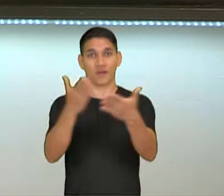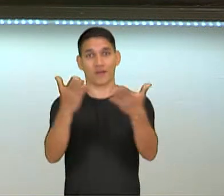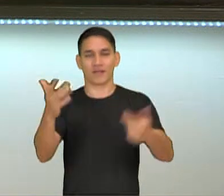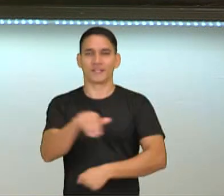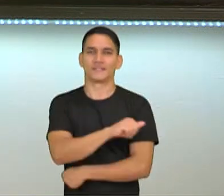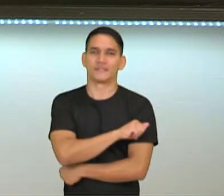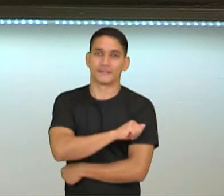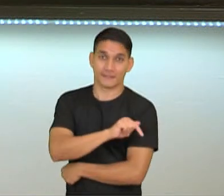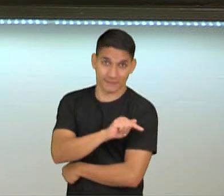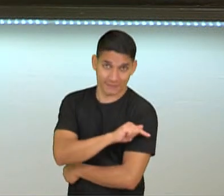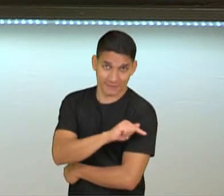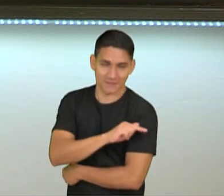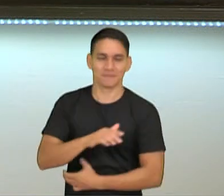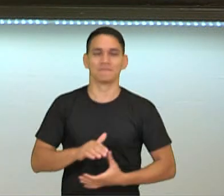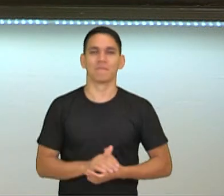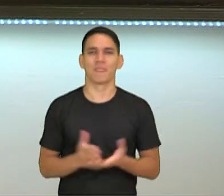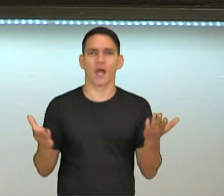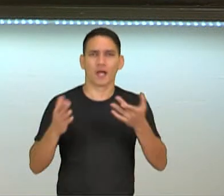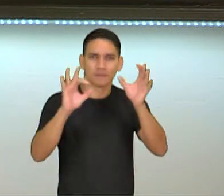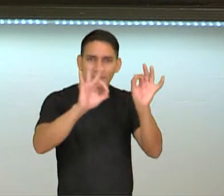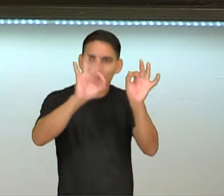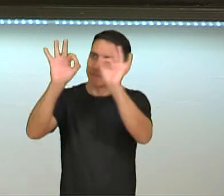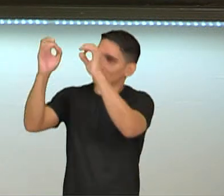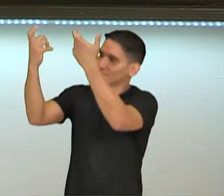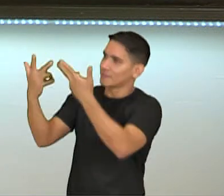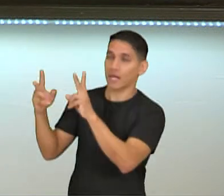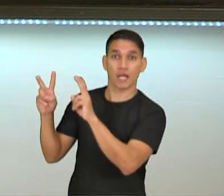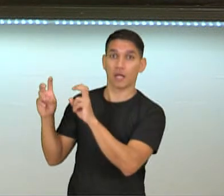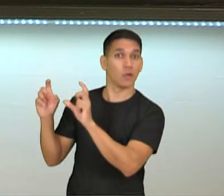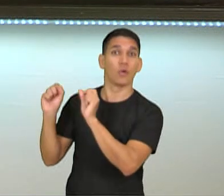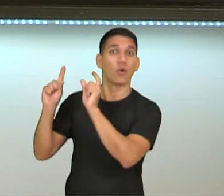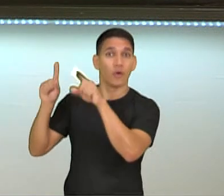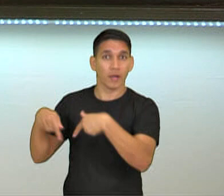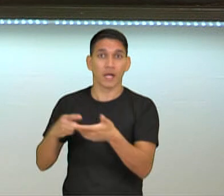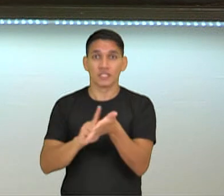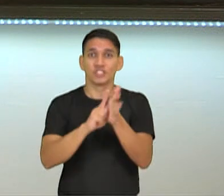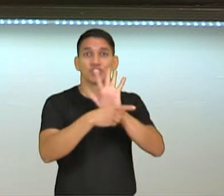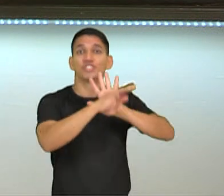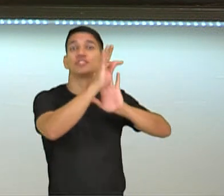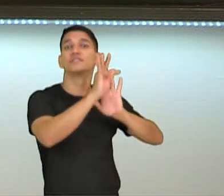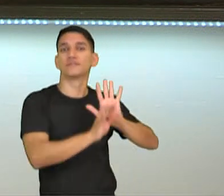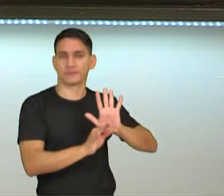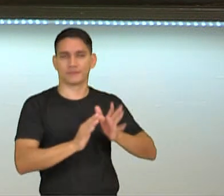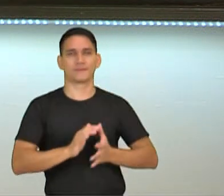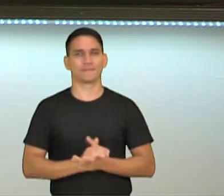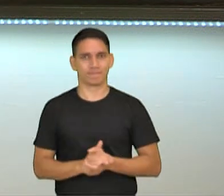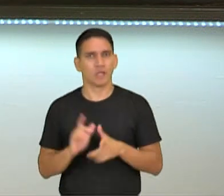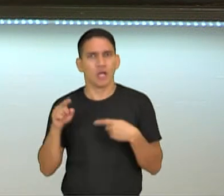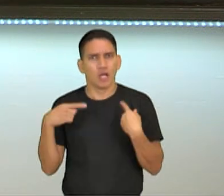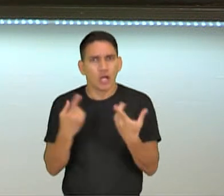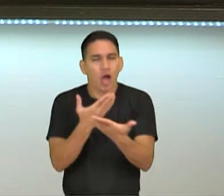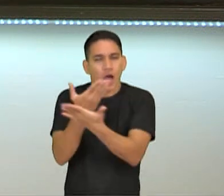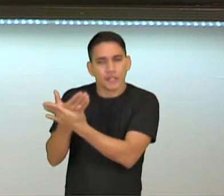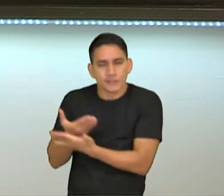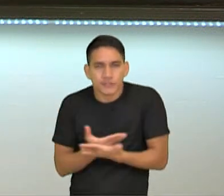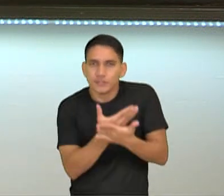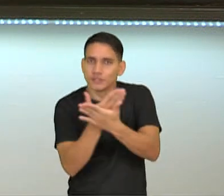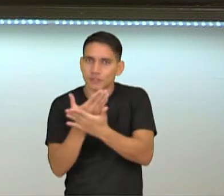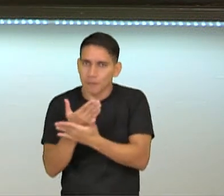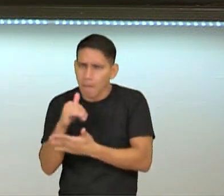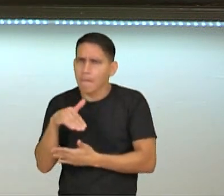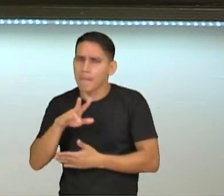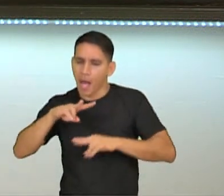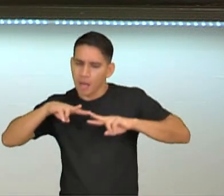Olá, estudantes do 7º ano. Neste vídeo vamos falar sobre gêneros textuais. Vamos estudar um pouco mais